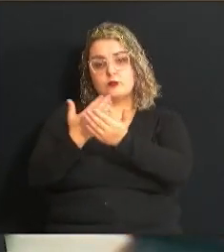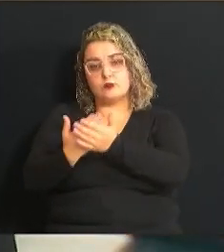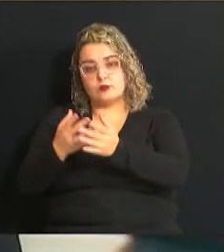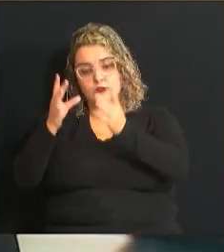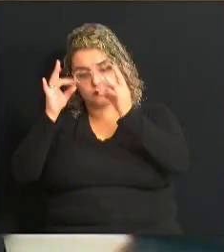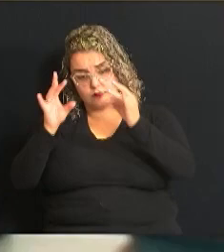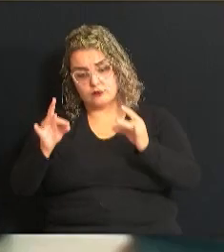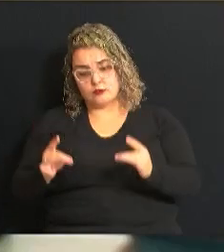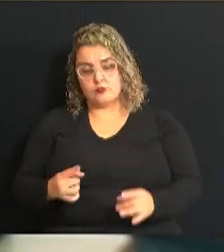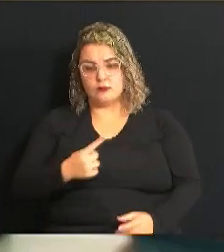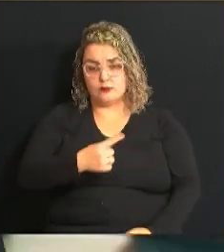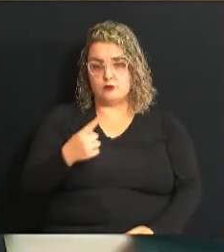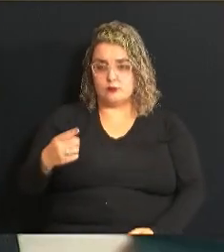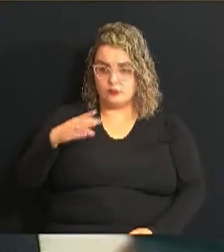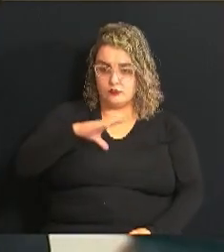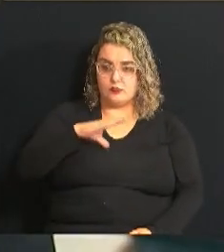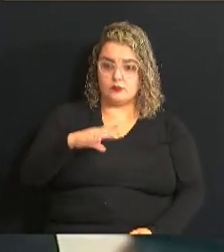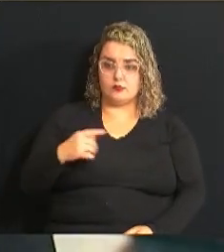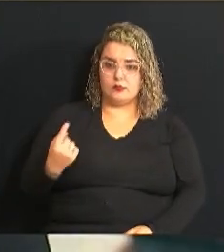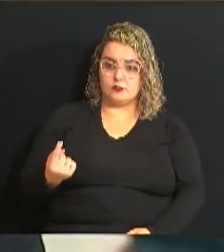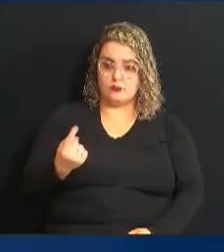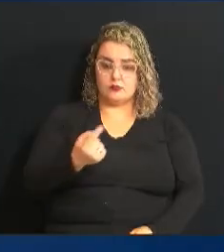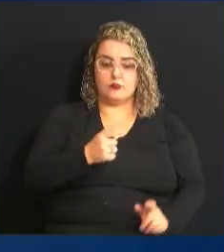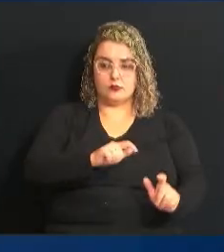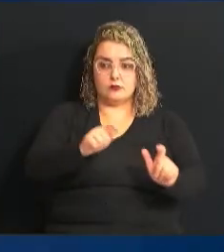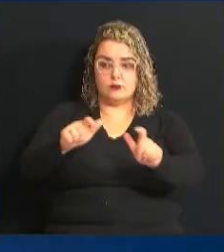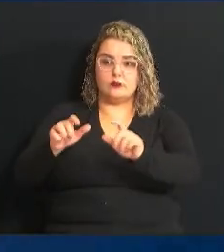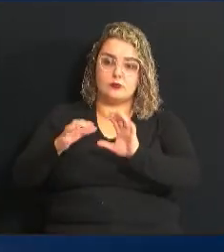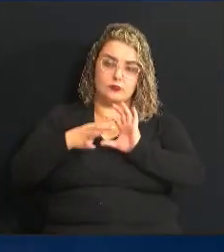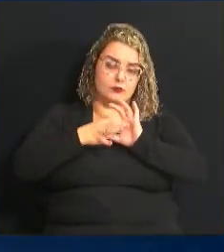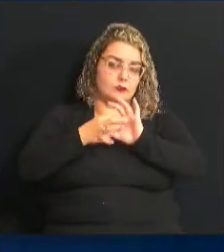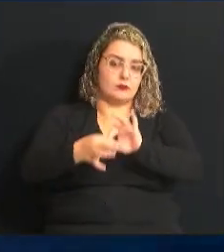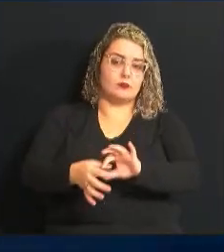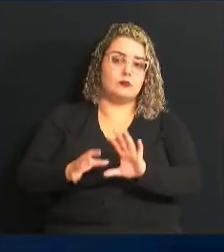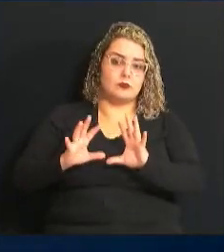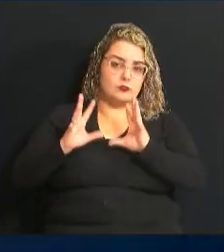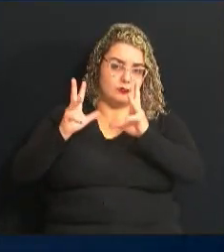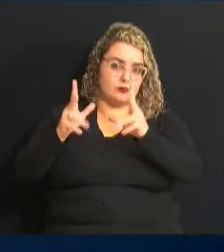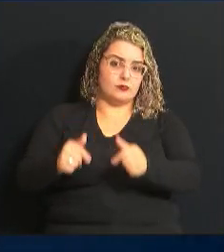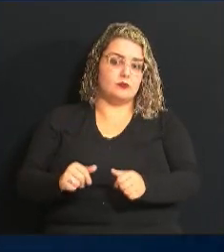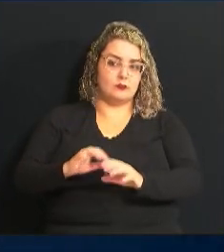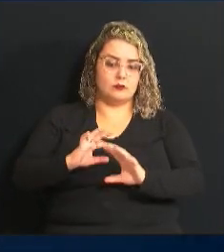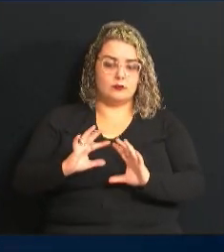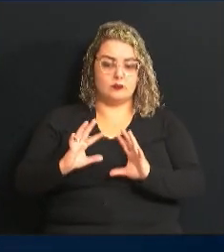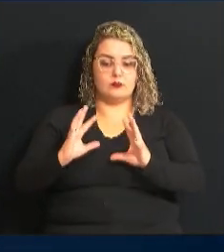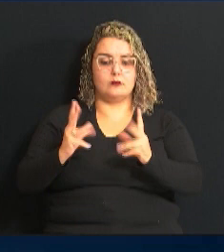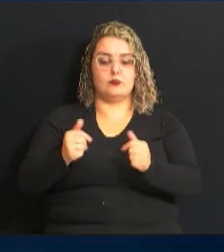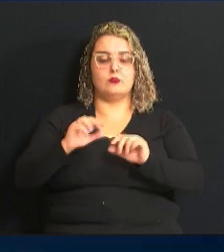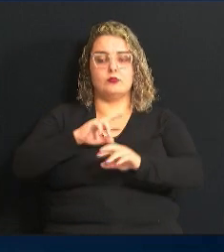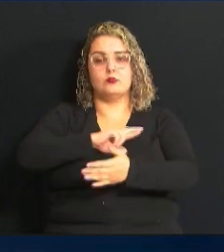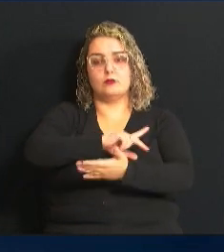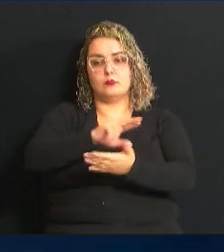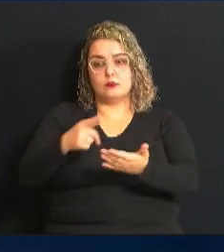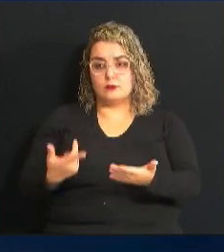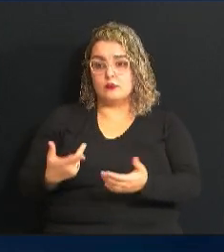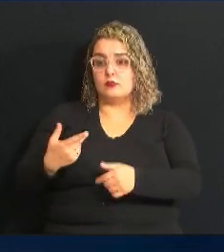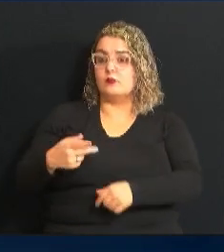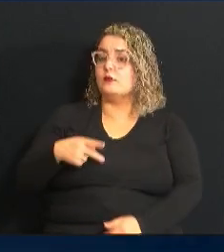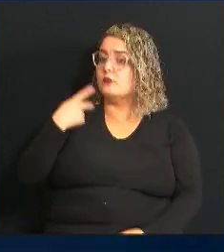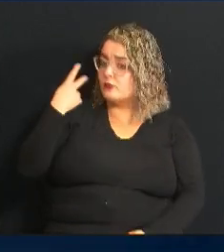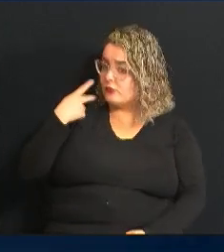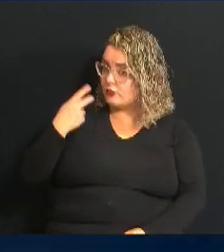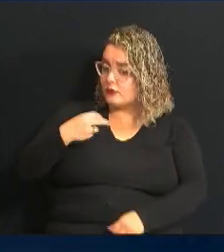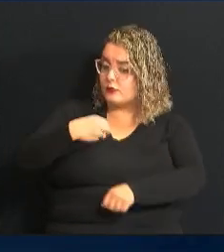cidade, cada cenário é um contexto diferente. O parlamentar deixa claro na sua indicação que o contrato de